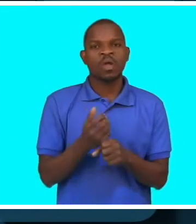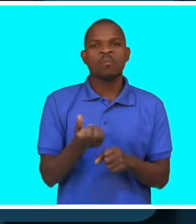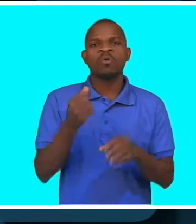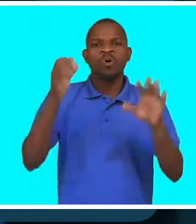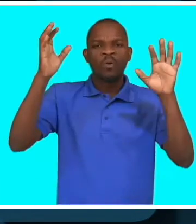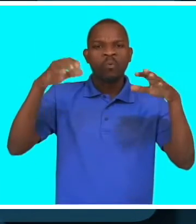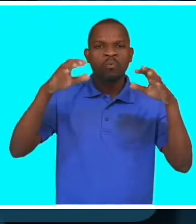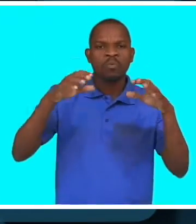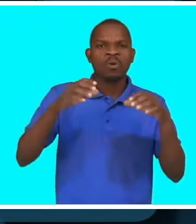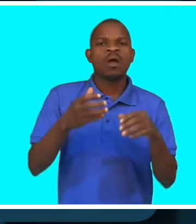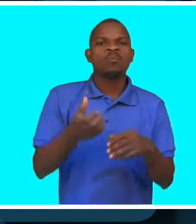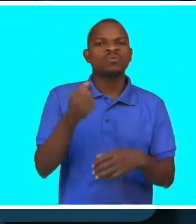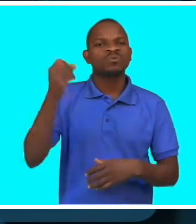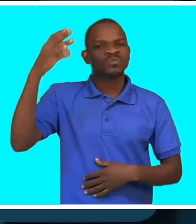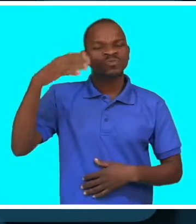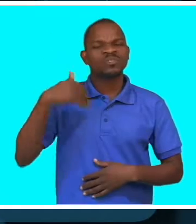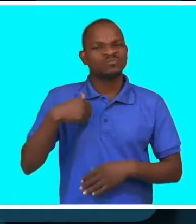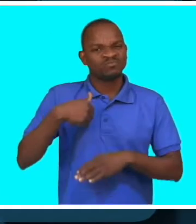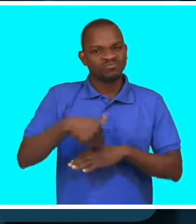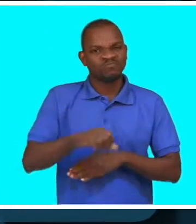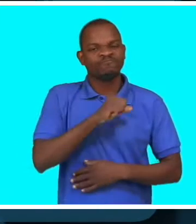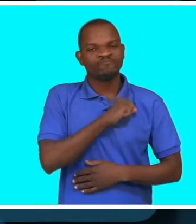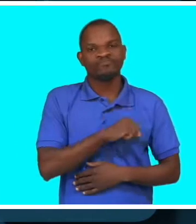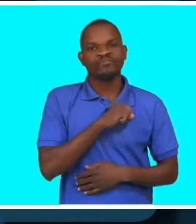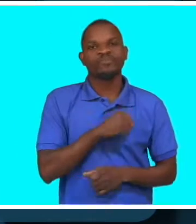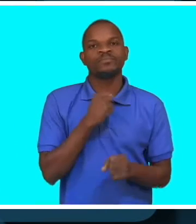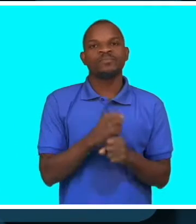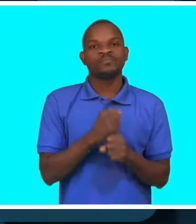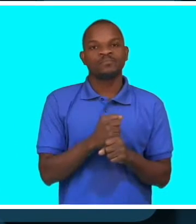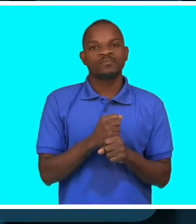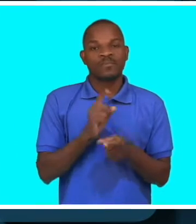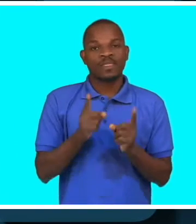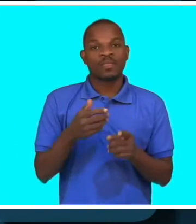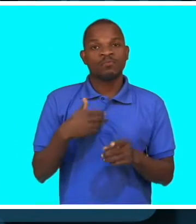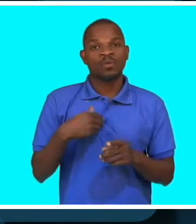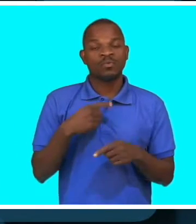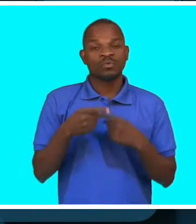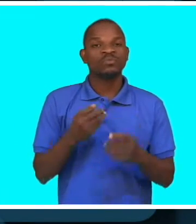chuva, faça sol, eu estou sempre a lutar. Então, o meu projeto, até lá,